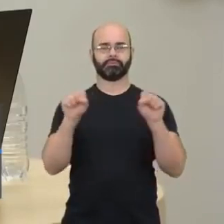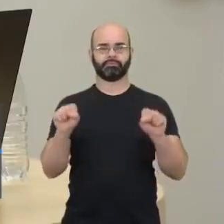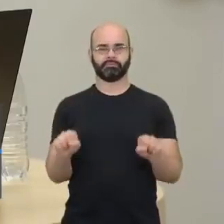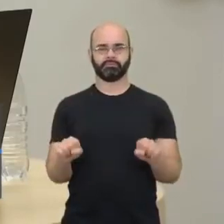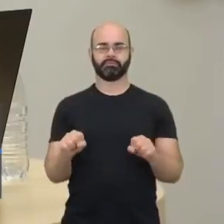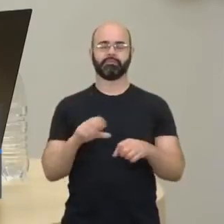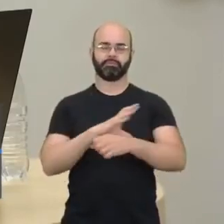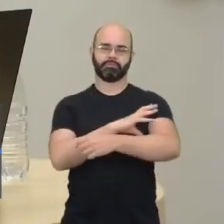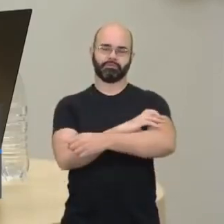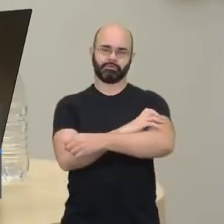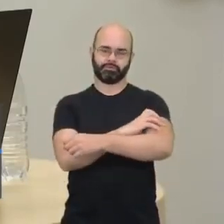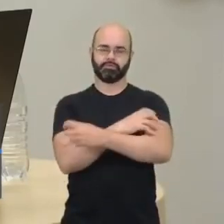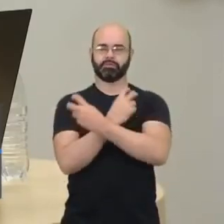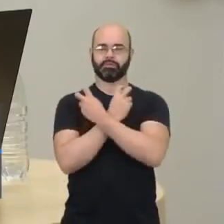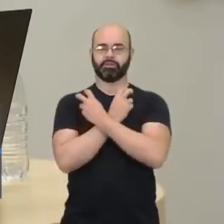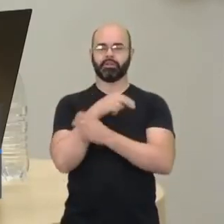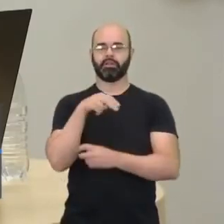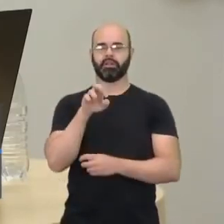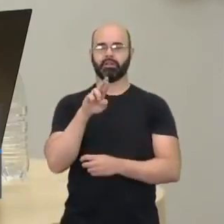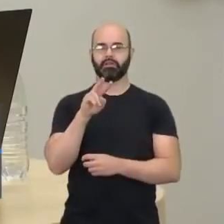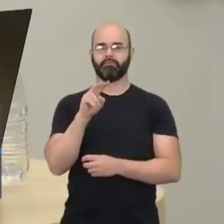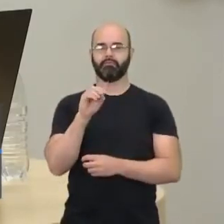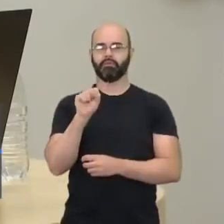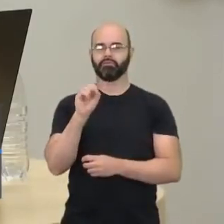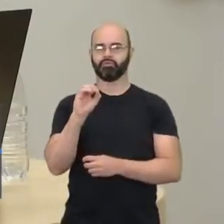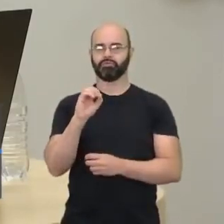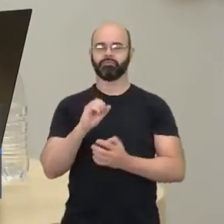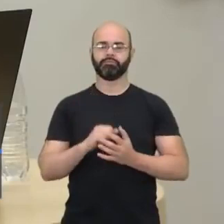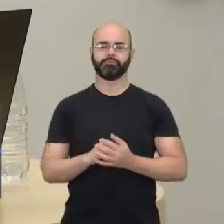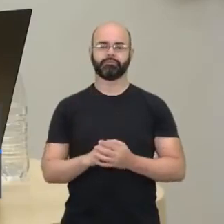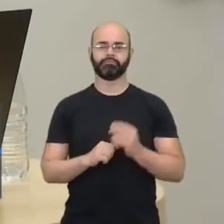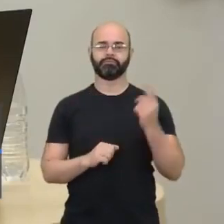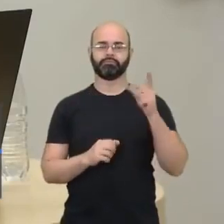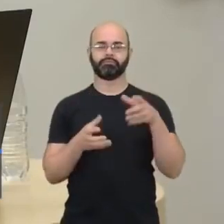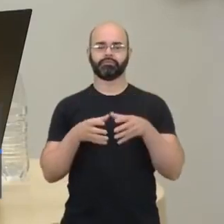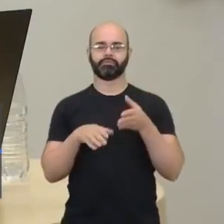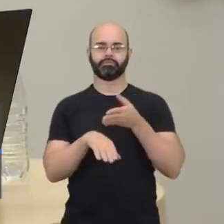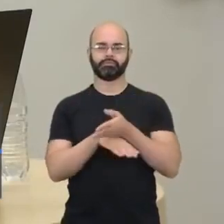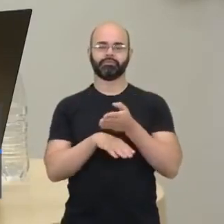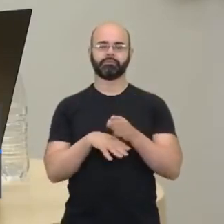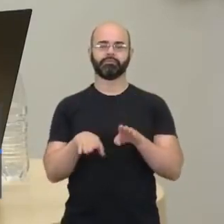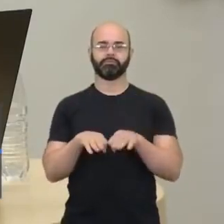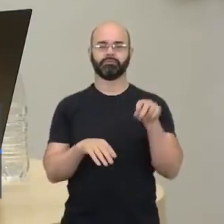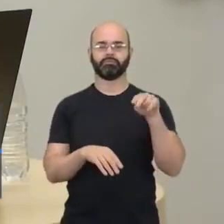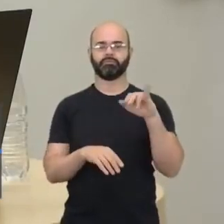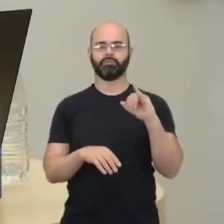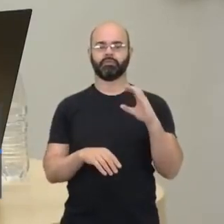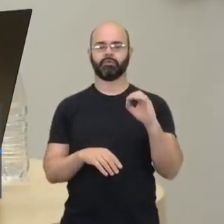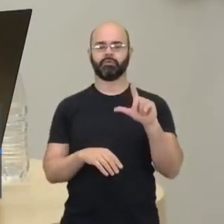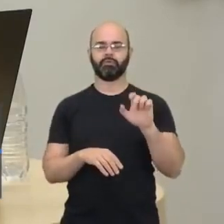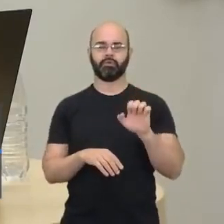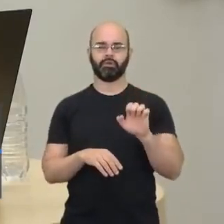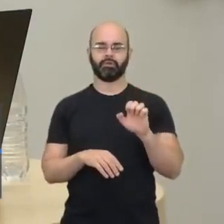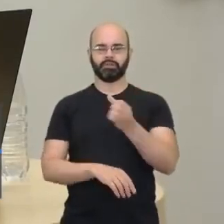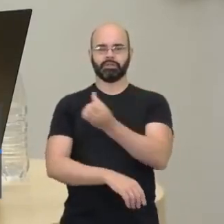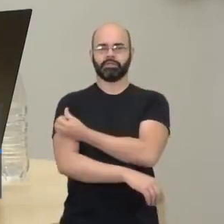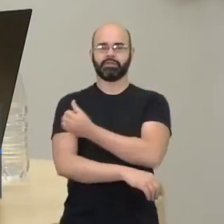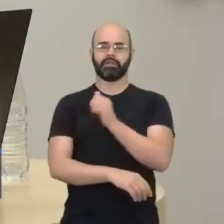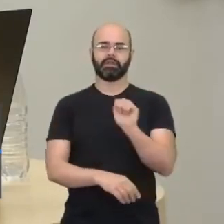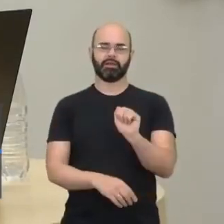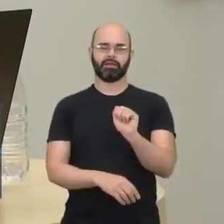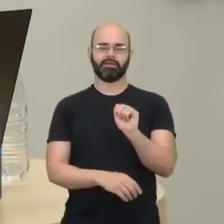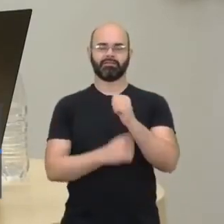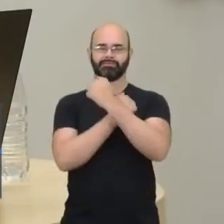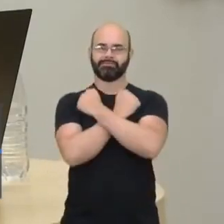nervoso, também acompanhado aqui por vários outros que participaram, entre eles a Nicole, que é lá do 6º A, um abraço